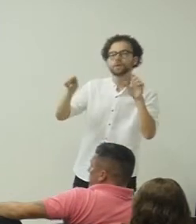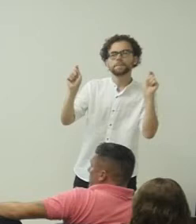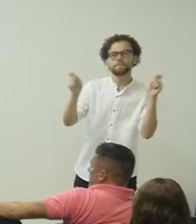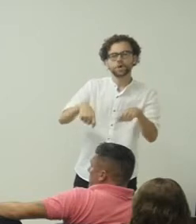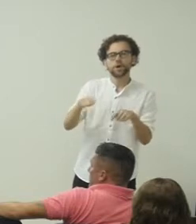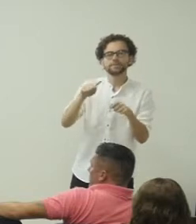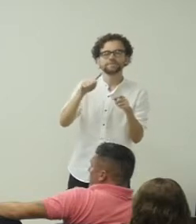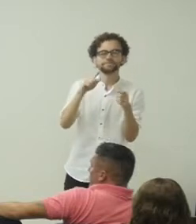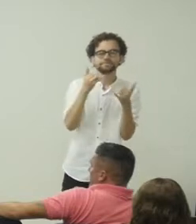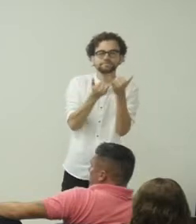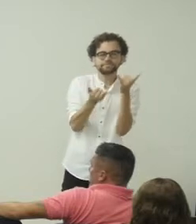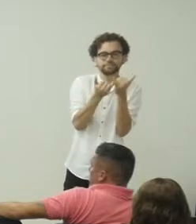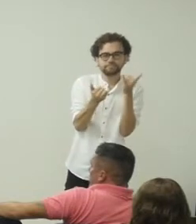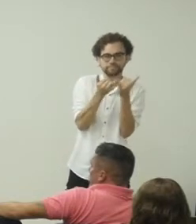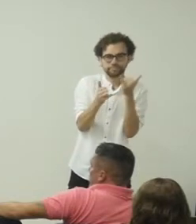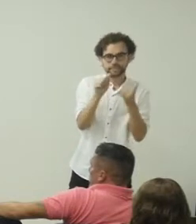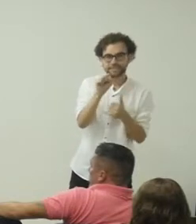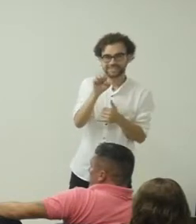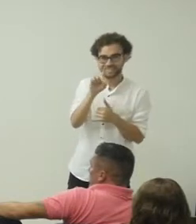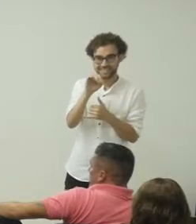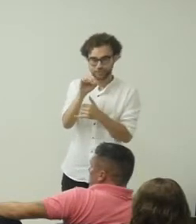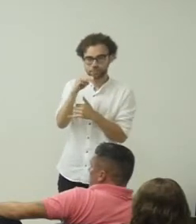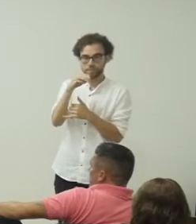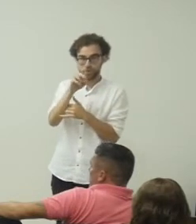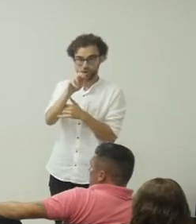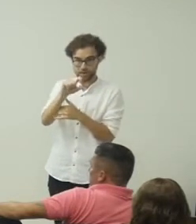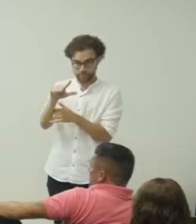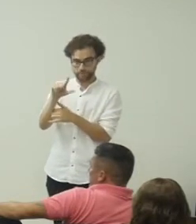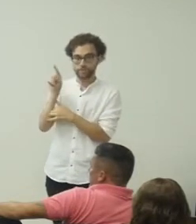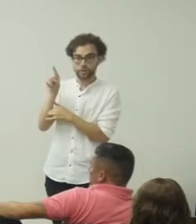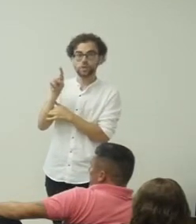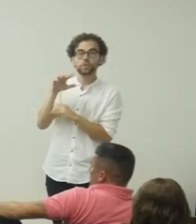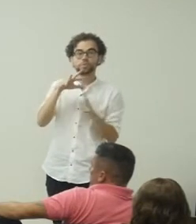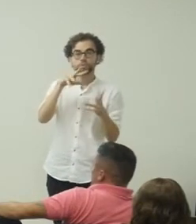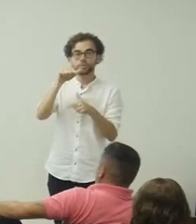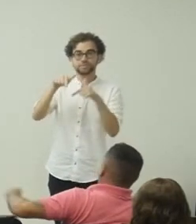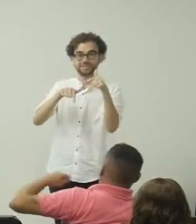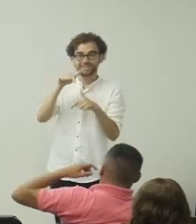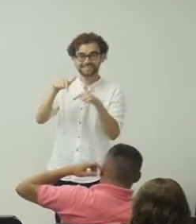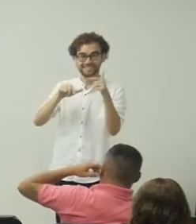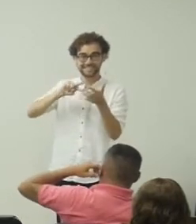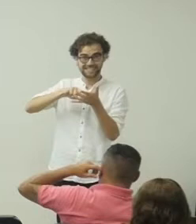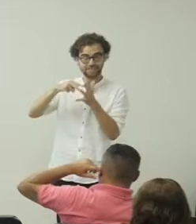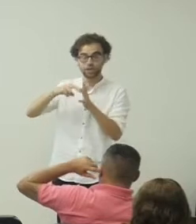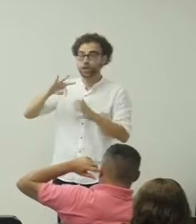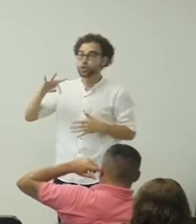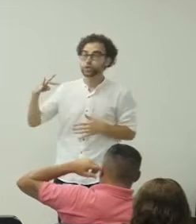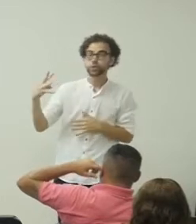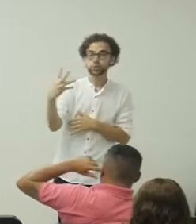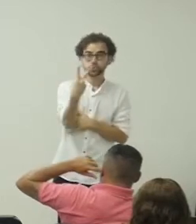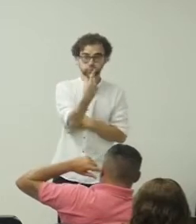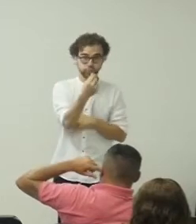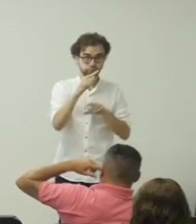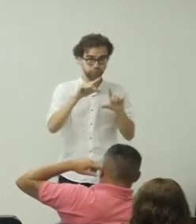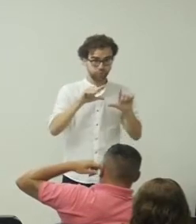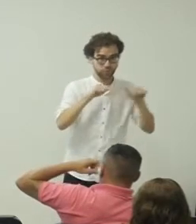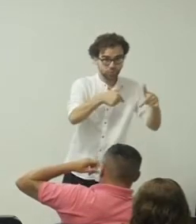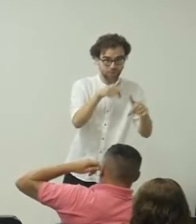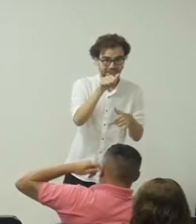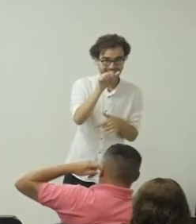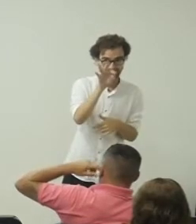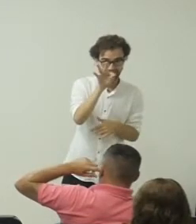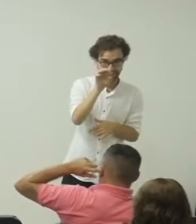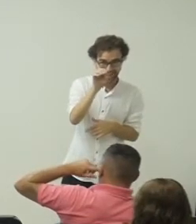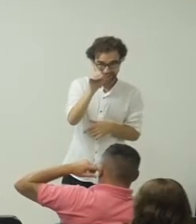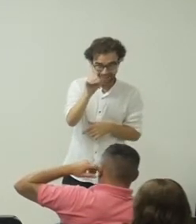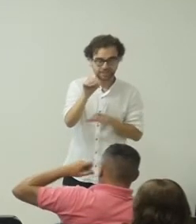como um sinônimo para assédio moral, significa todos aqueles atos comissivos ou omissivos. Eu fiz